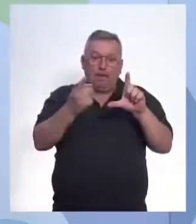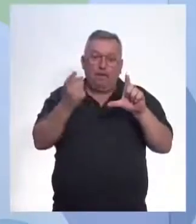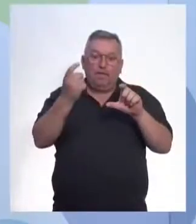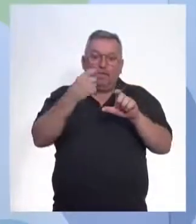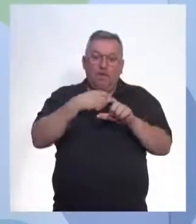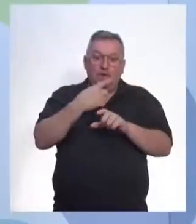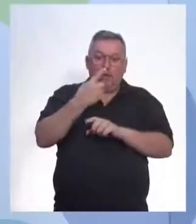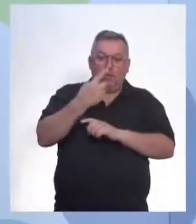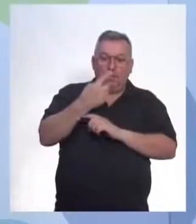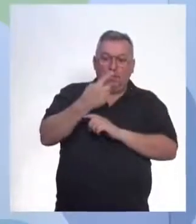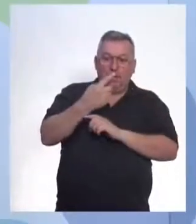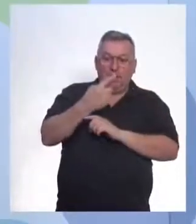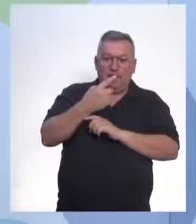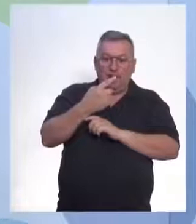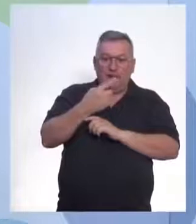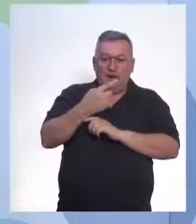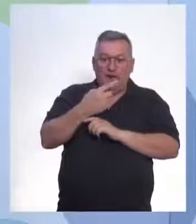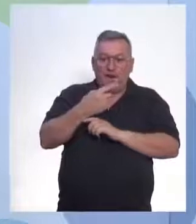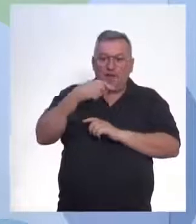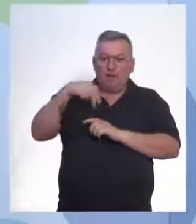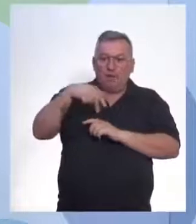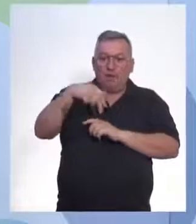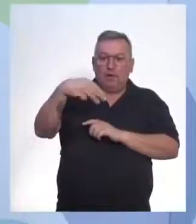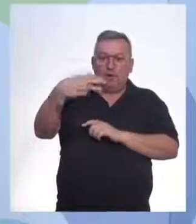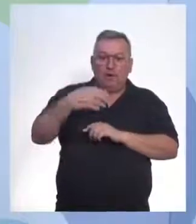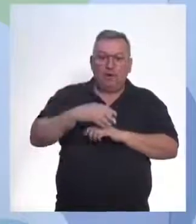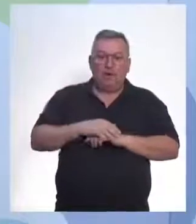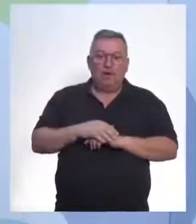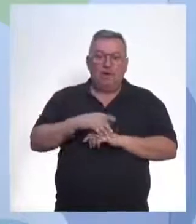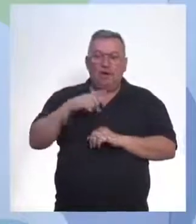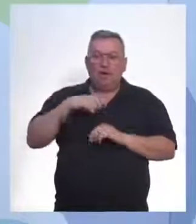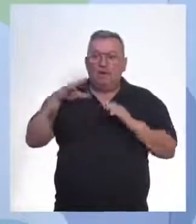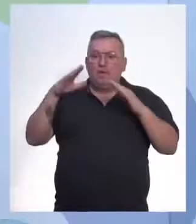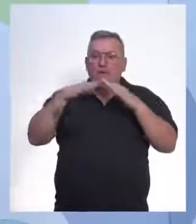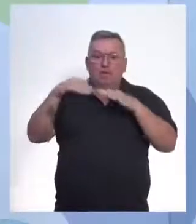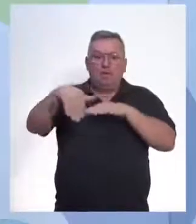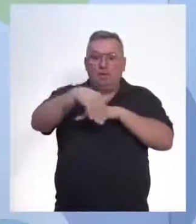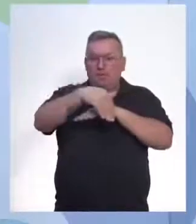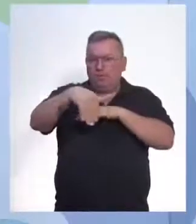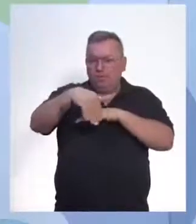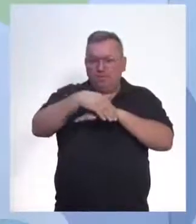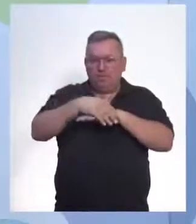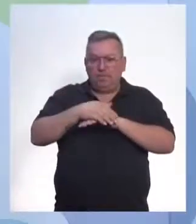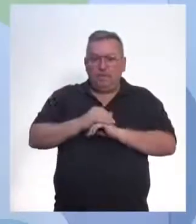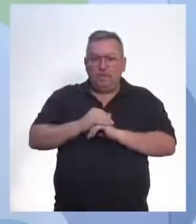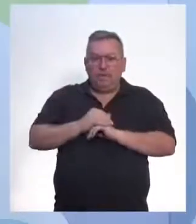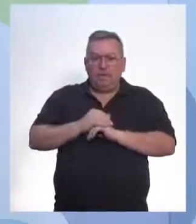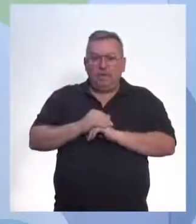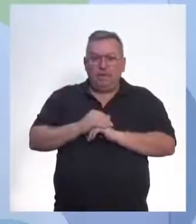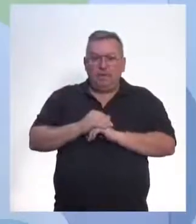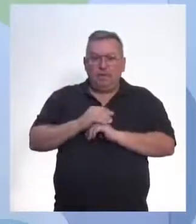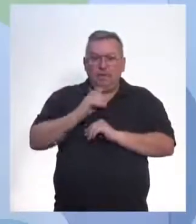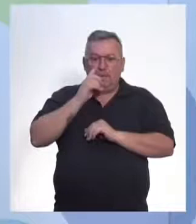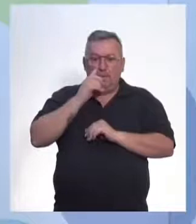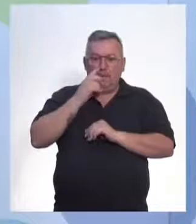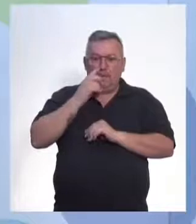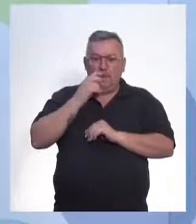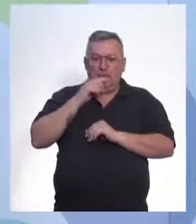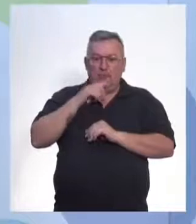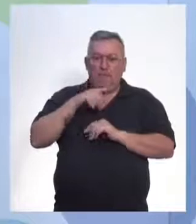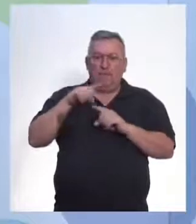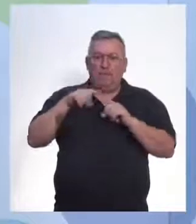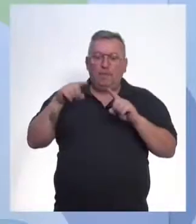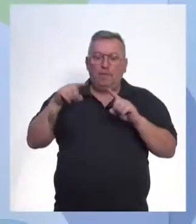casa e andar 3 casas. Então, pensa assim, tá lá a sua rua, nos quarteirões, etc, né, Ale? Isso. Aí